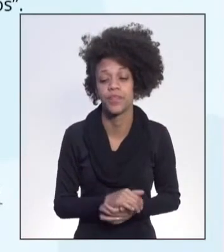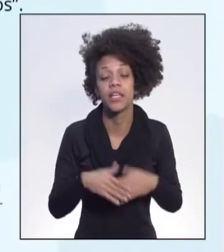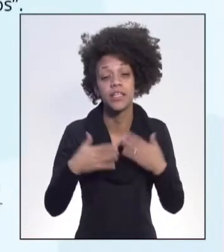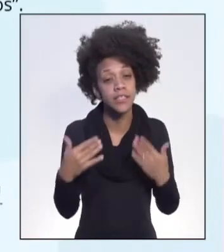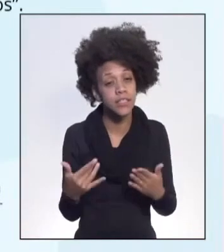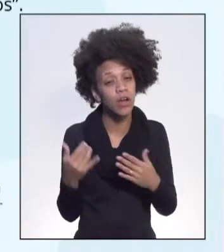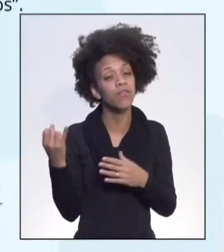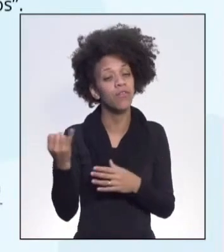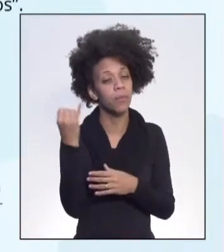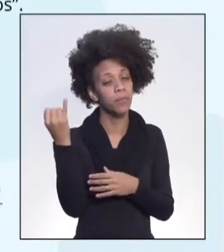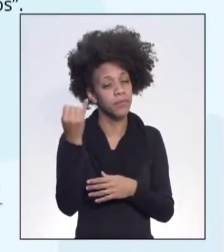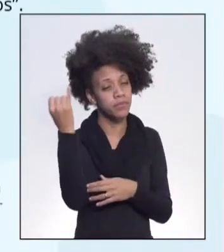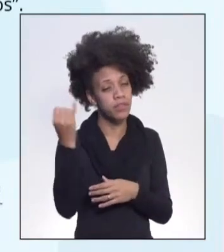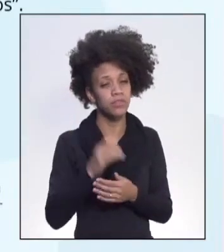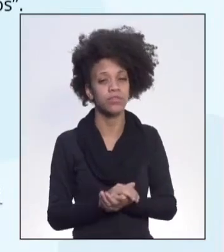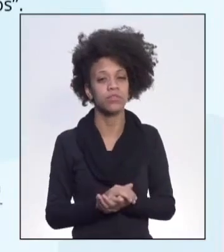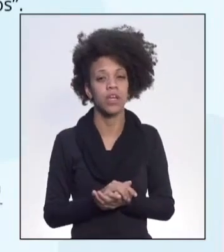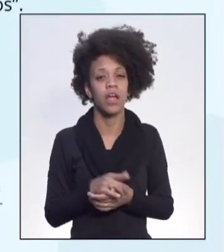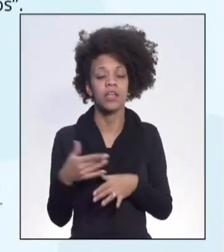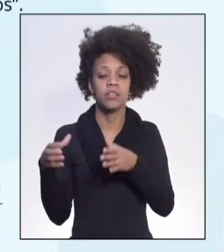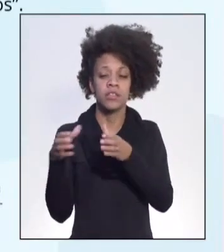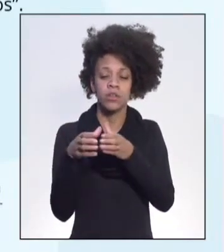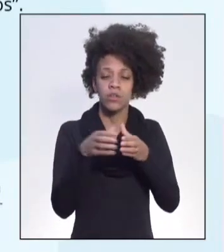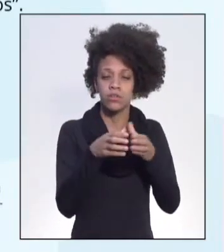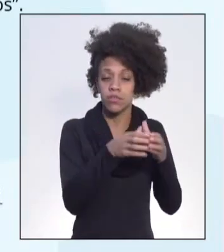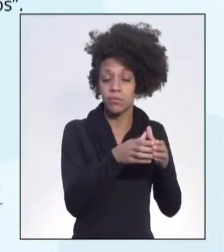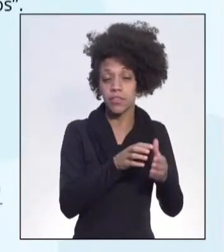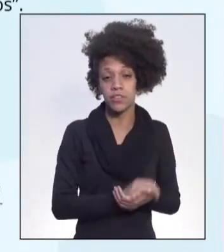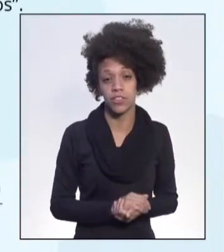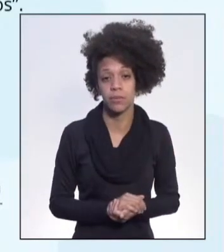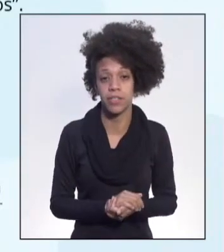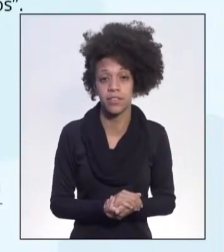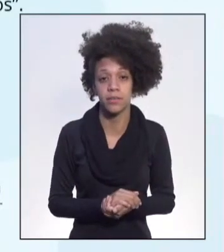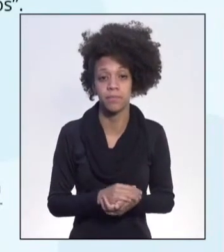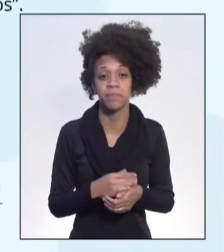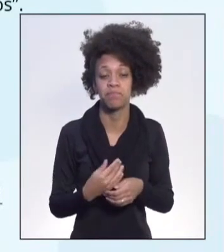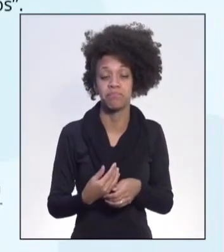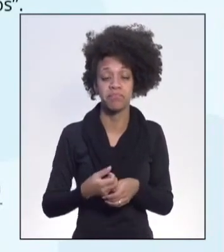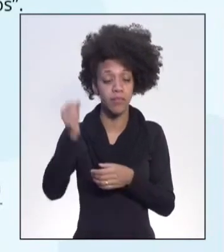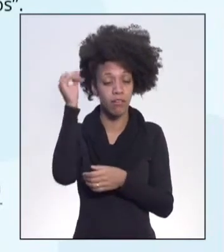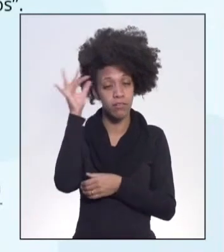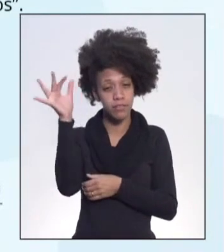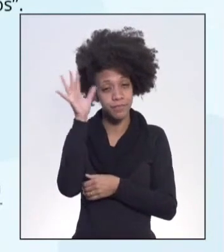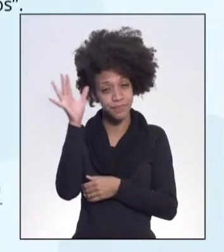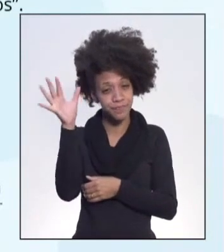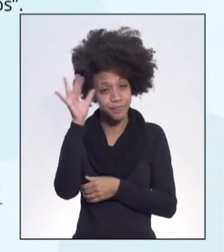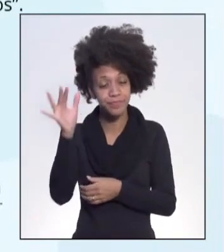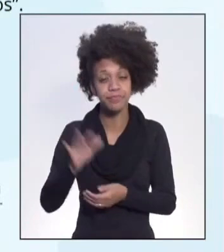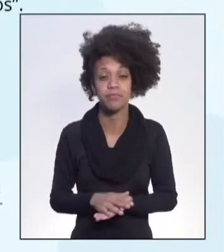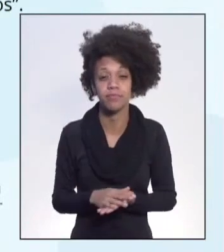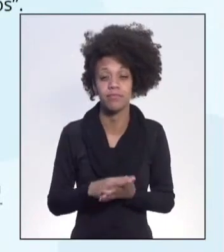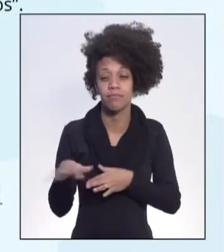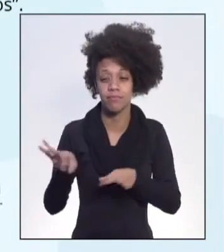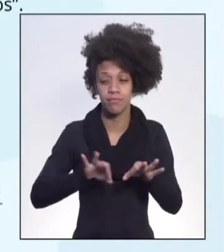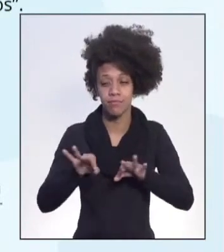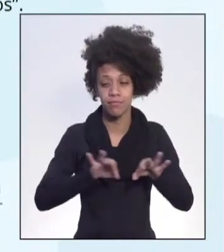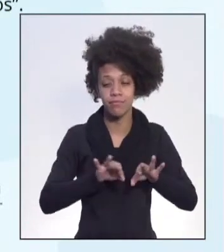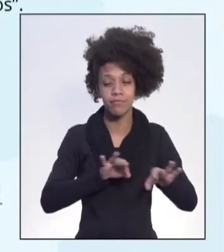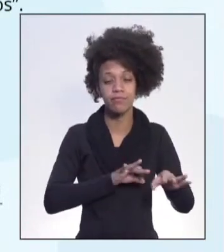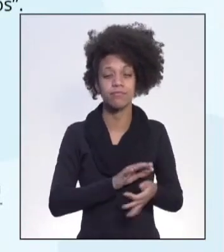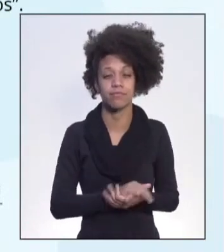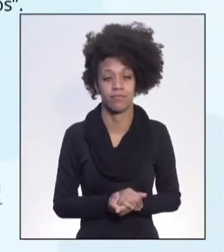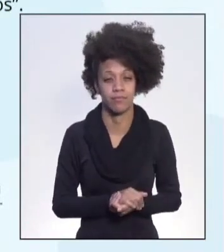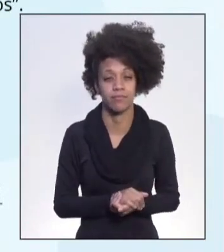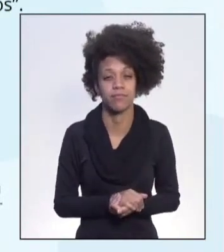muito importante esse conjunto de reflexões para que a gente conseguisse elaborar, né,